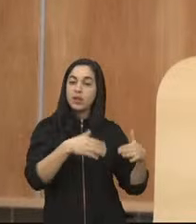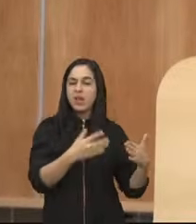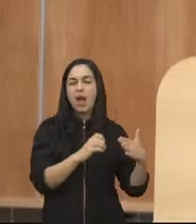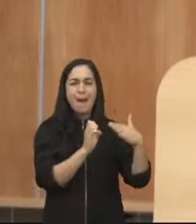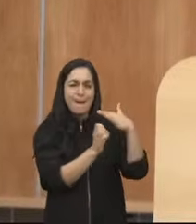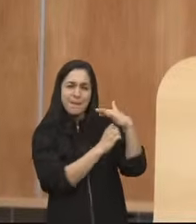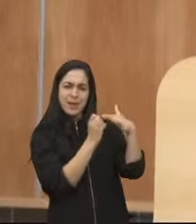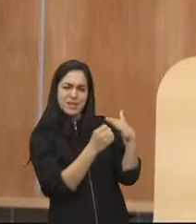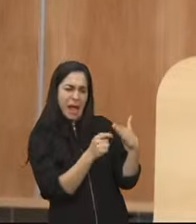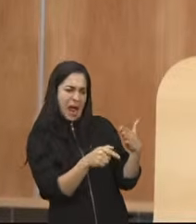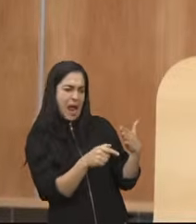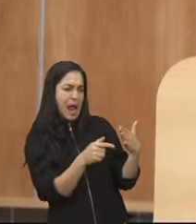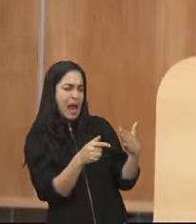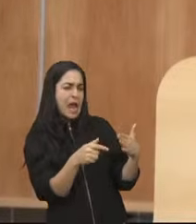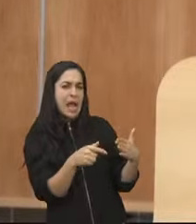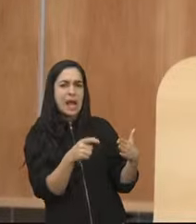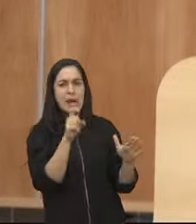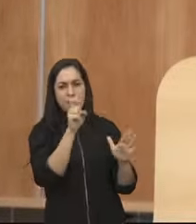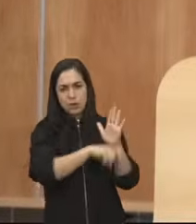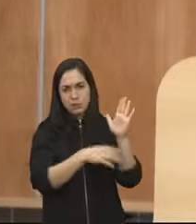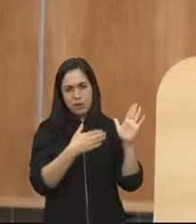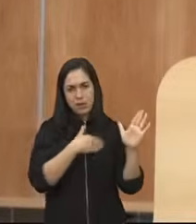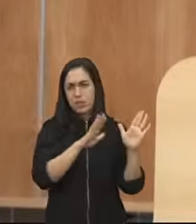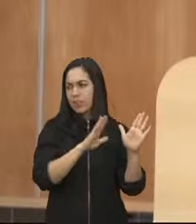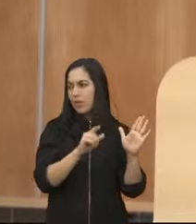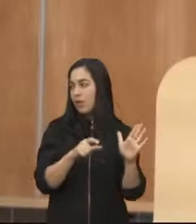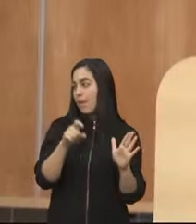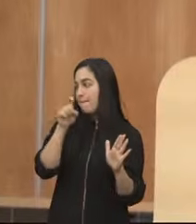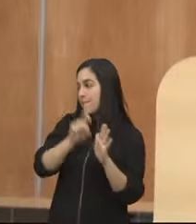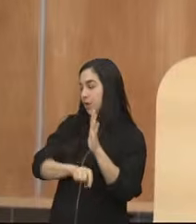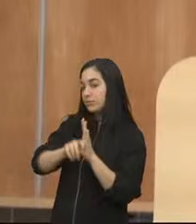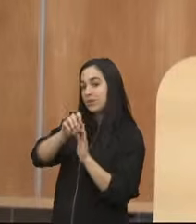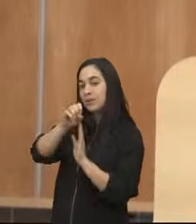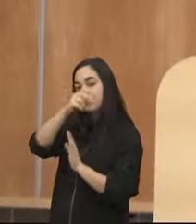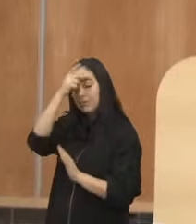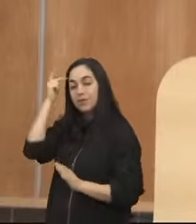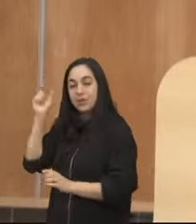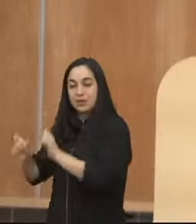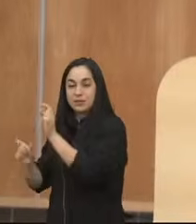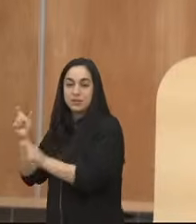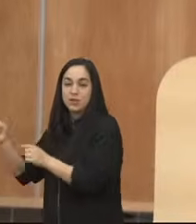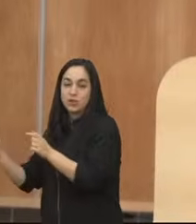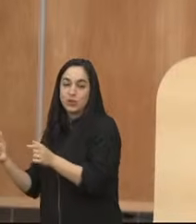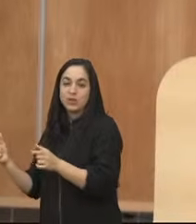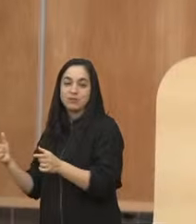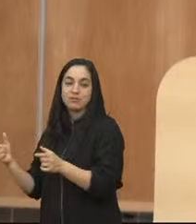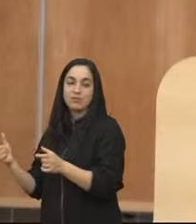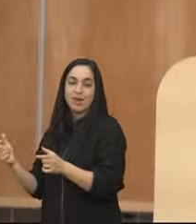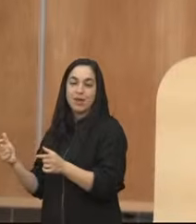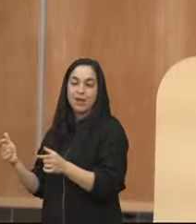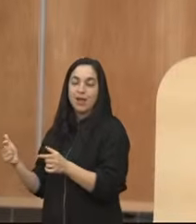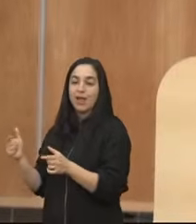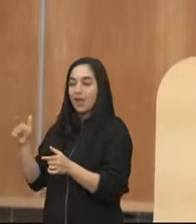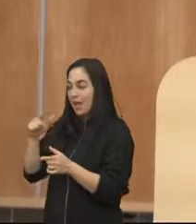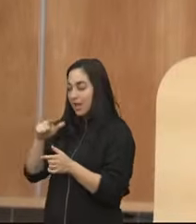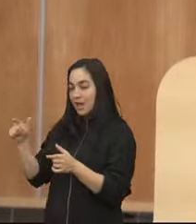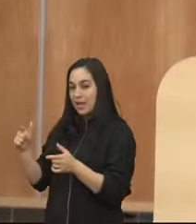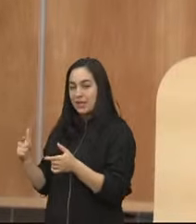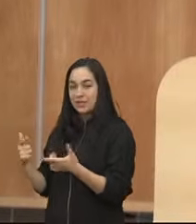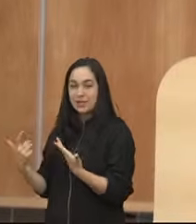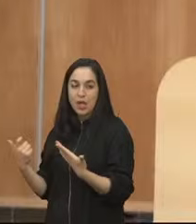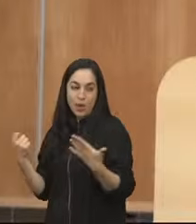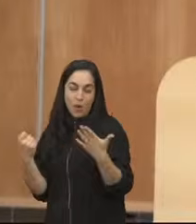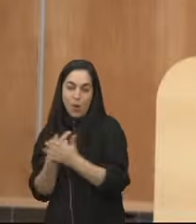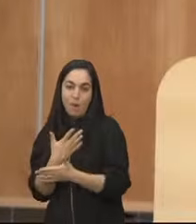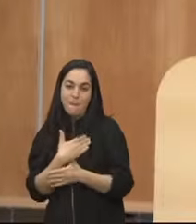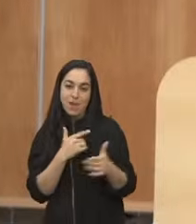vai assumir esse custo? Obviamente que não. Ele vai repassar para as pessoas que consomem esse serviço. Então, o pai de